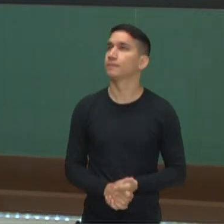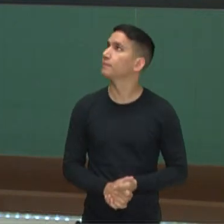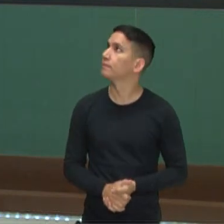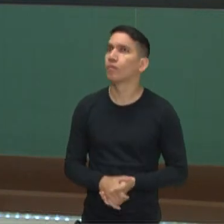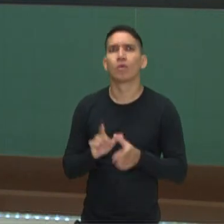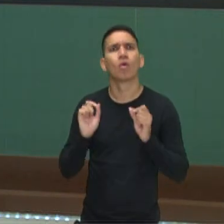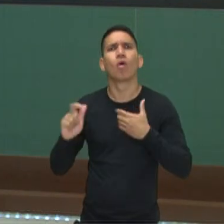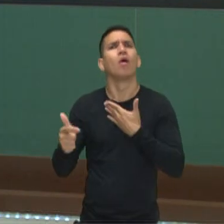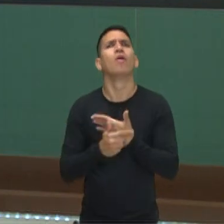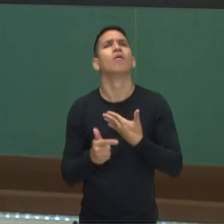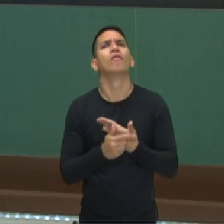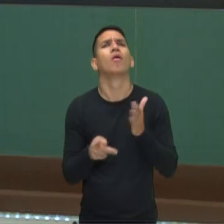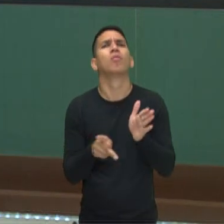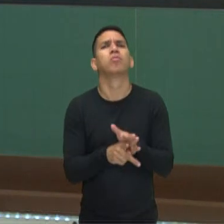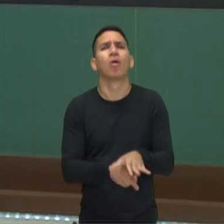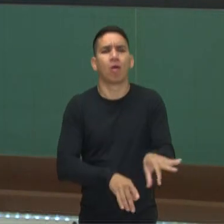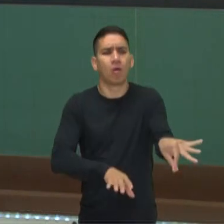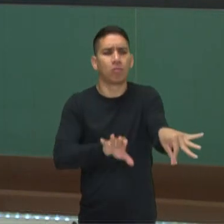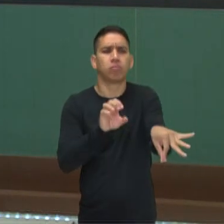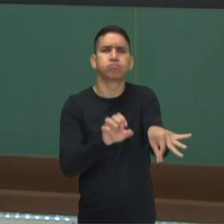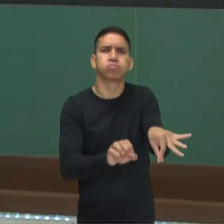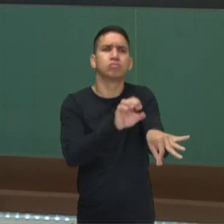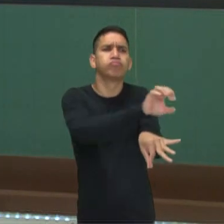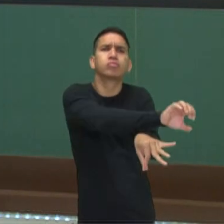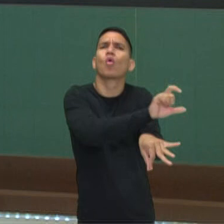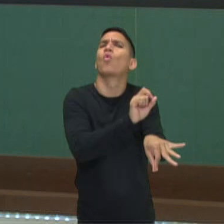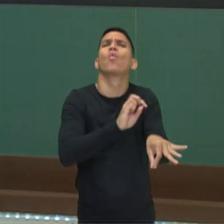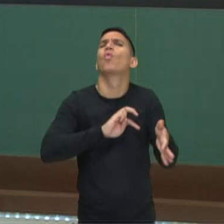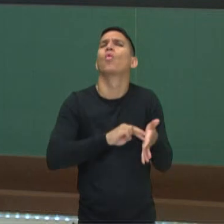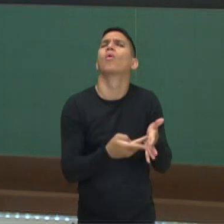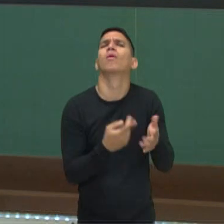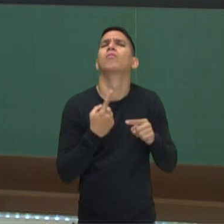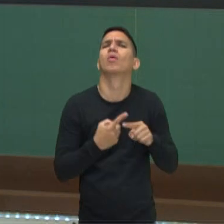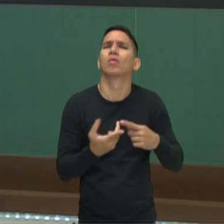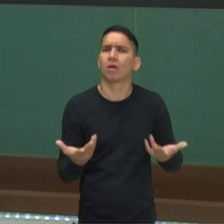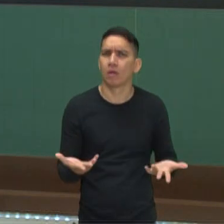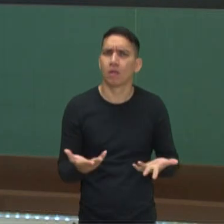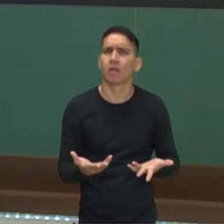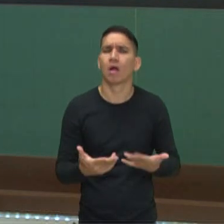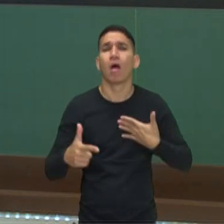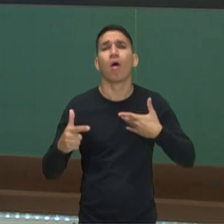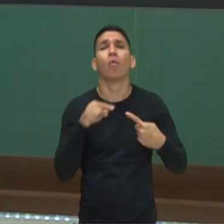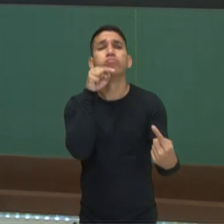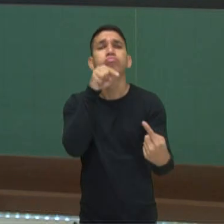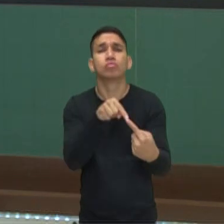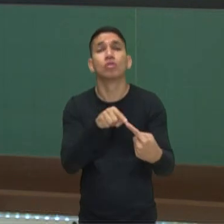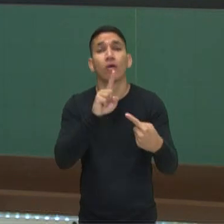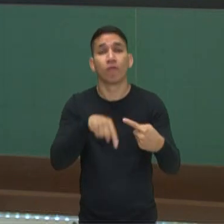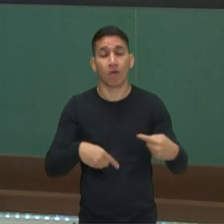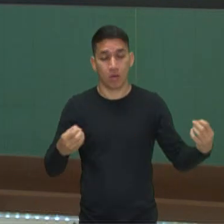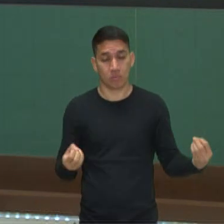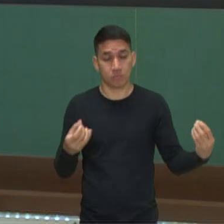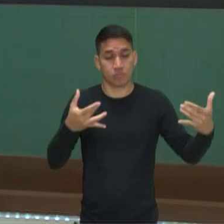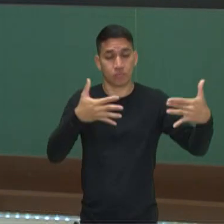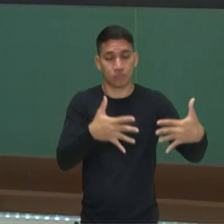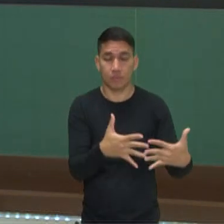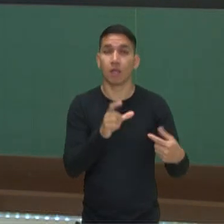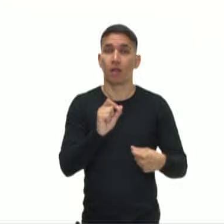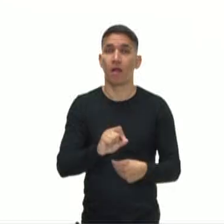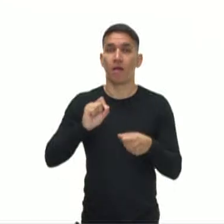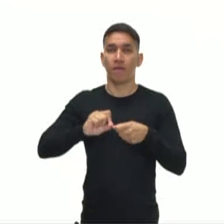Qual a função dos ovários? Os dois ovários têm a finalidade de produzir os gametas